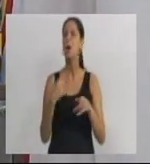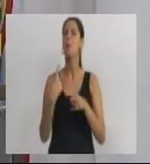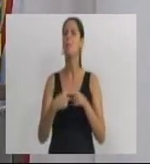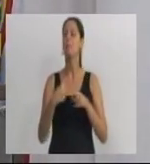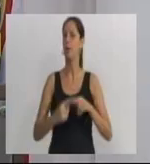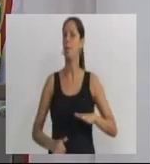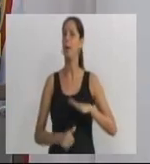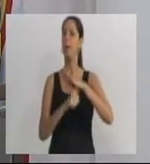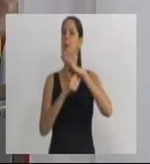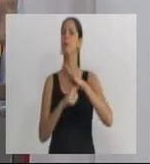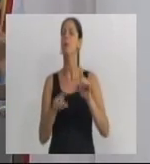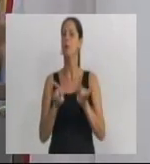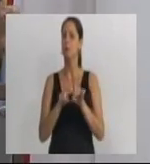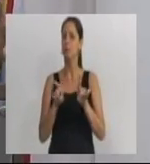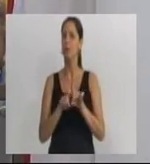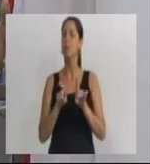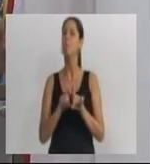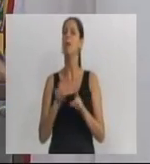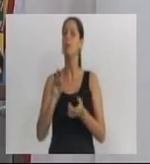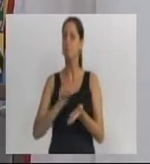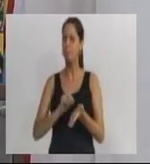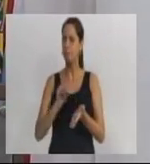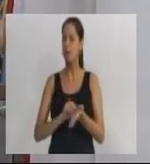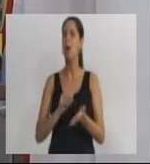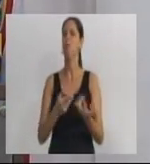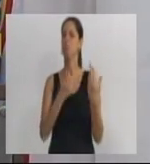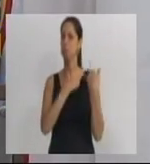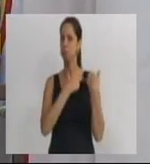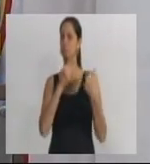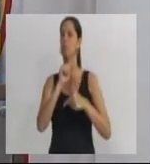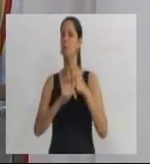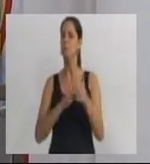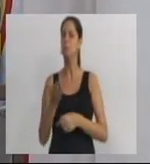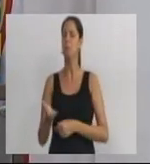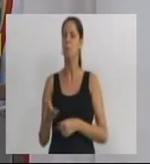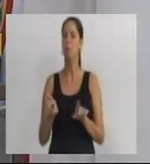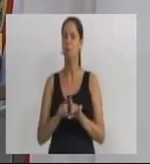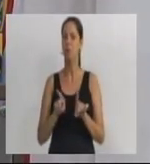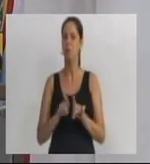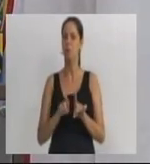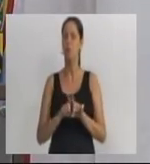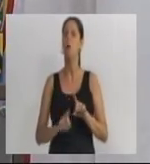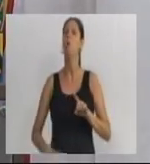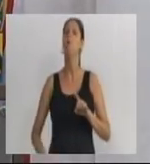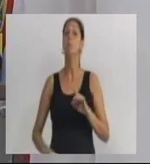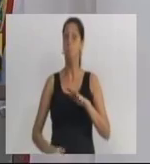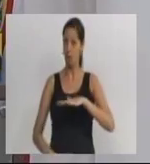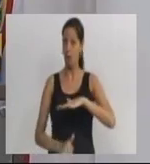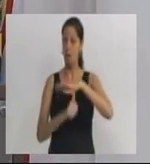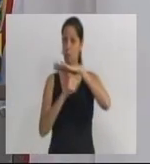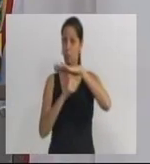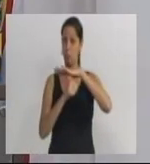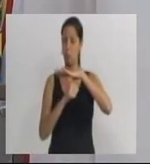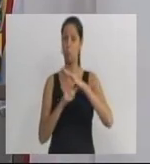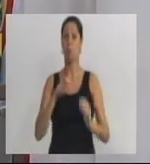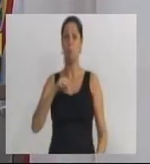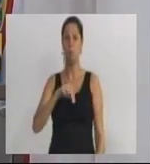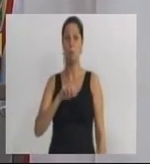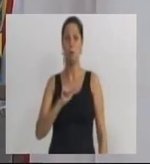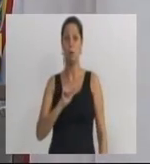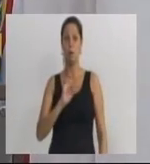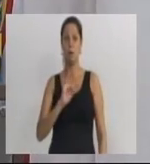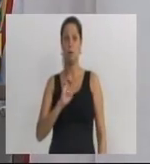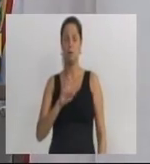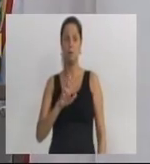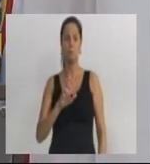universidade. Pasme, vereador João Beltrame, o próprio reitor João Natel presta serviço para a